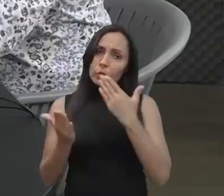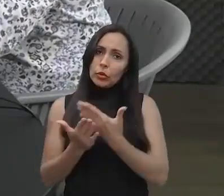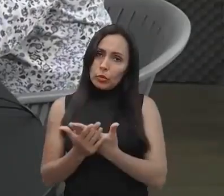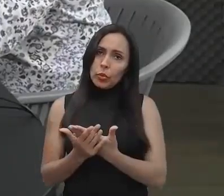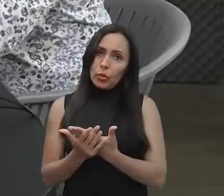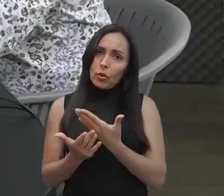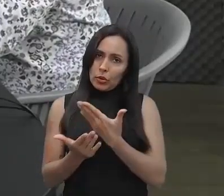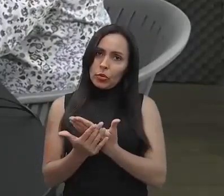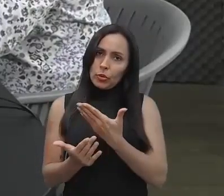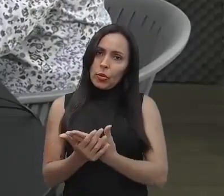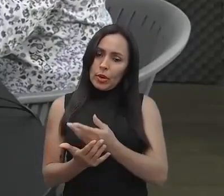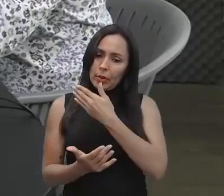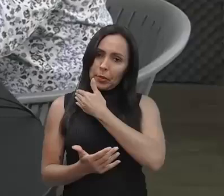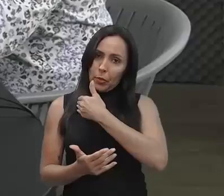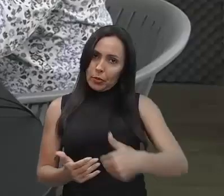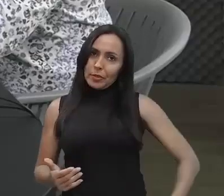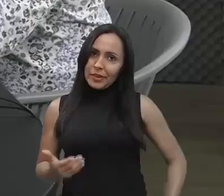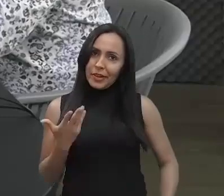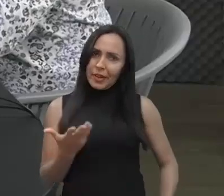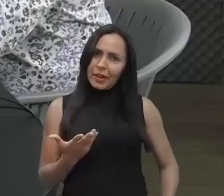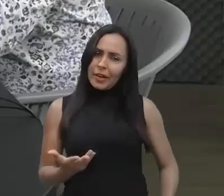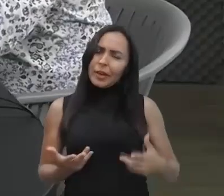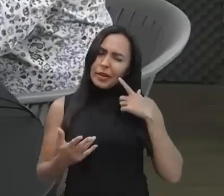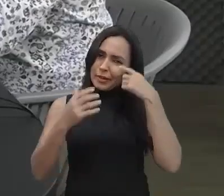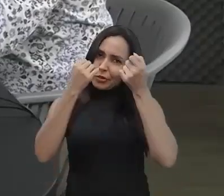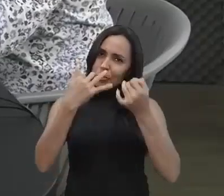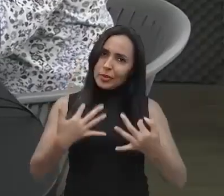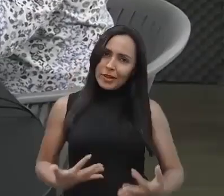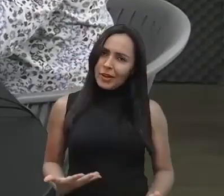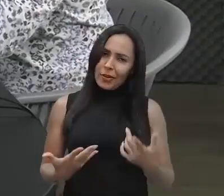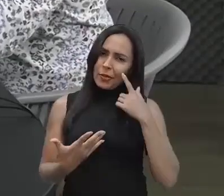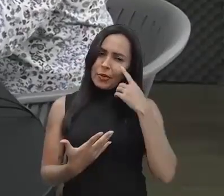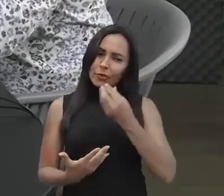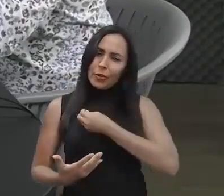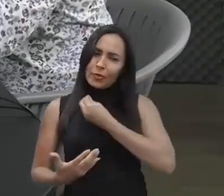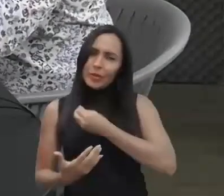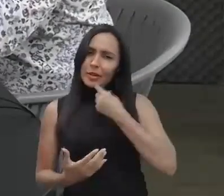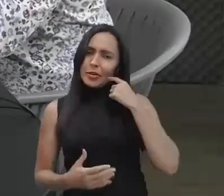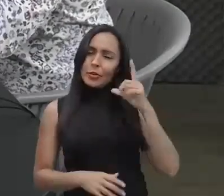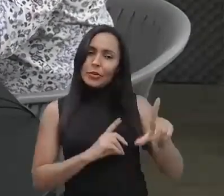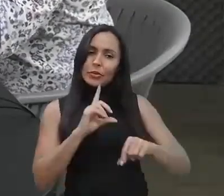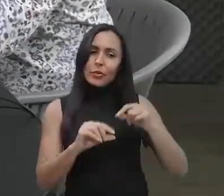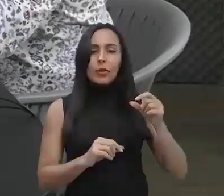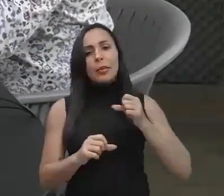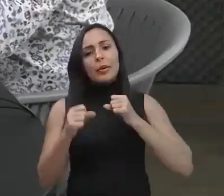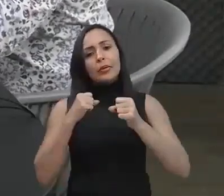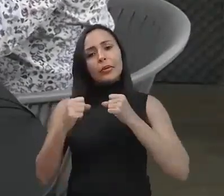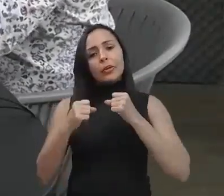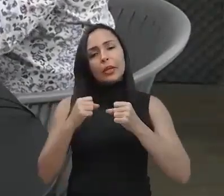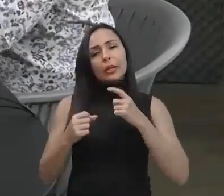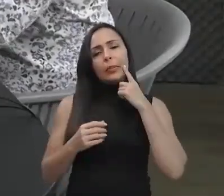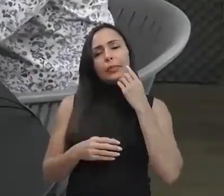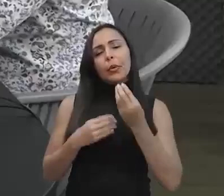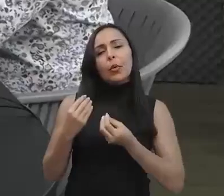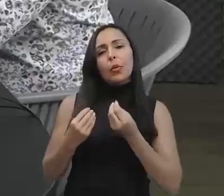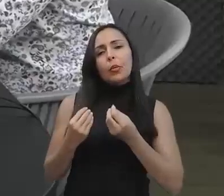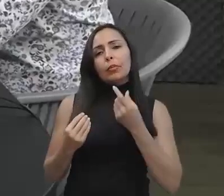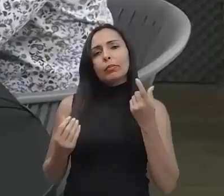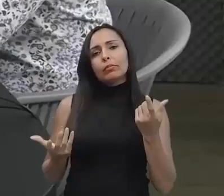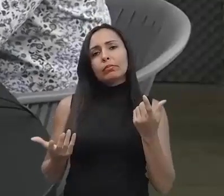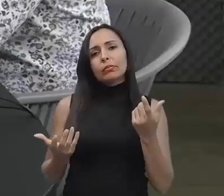escola pública conta pra gente como é que foi essa tua trajetória tua escolha pelo pelo jornalismo né como é que se deu como é que foi esse